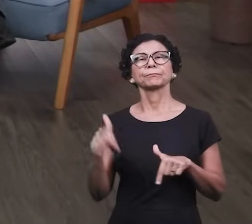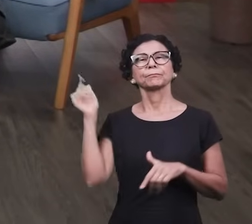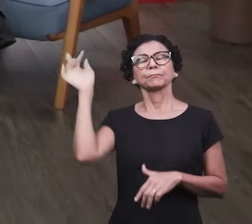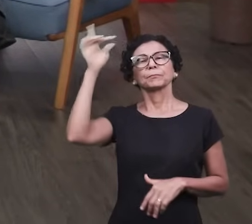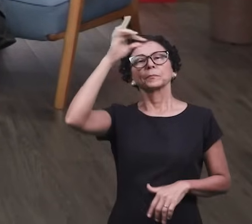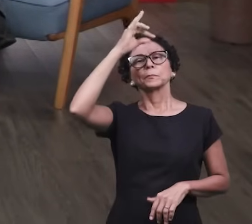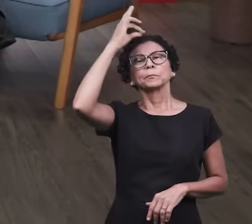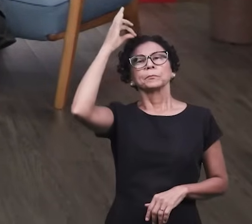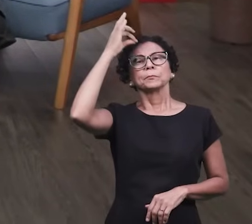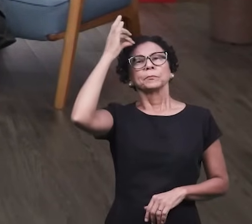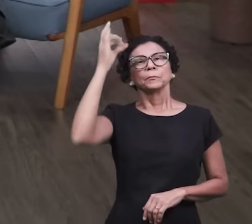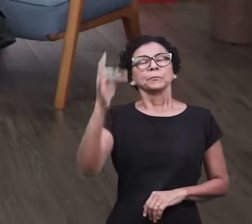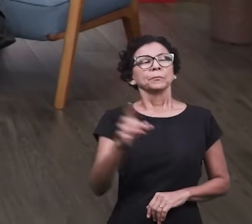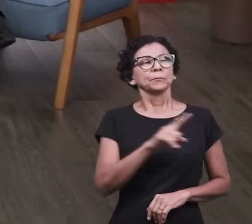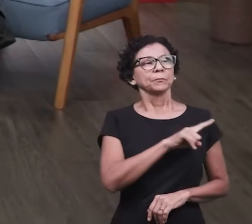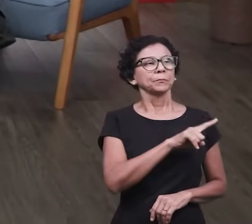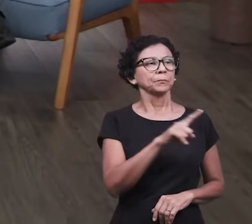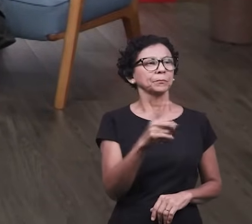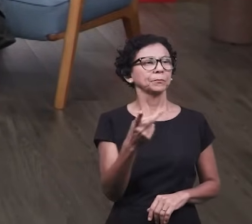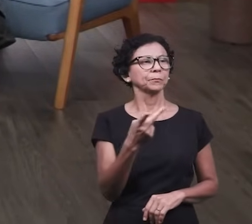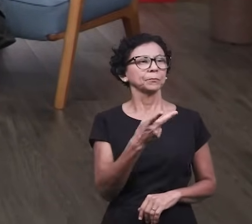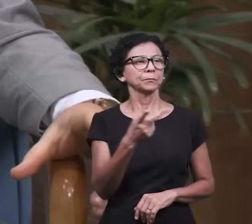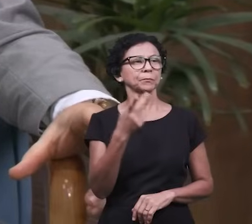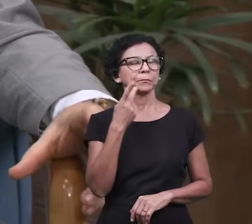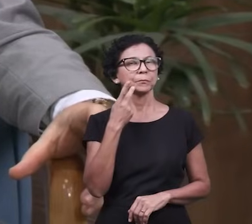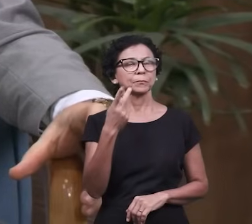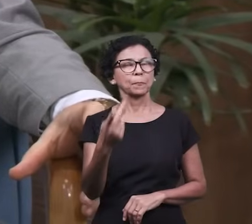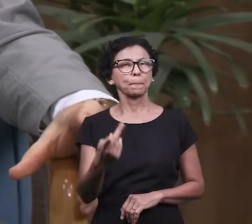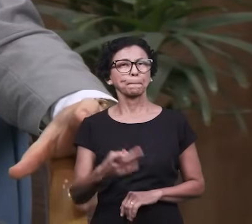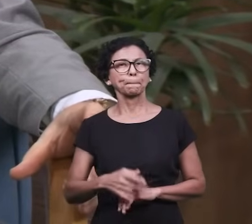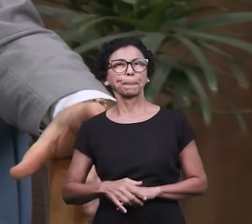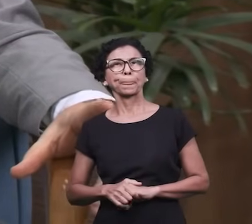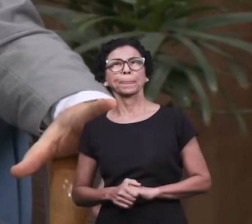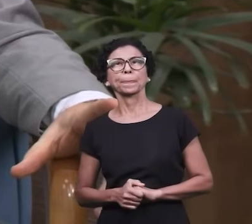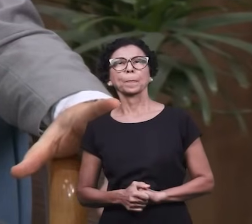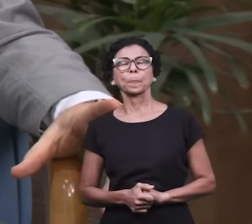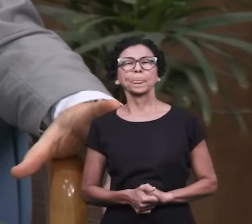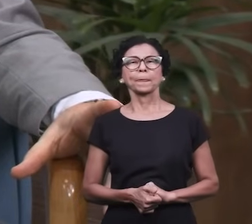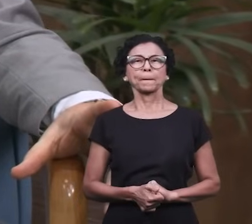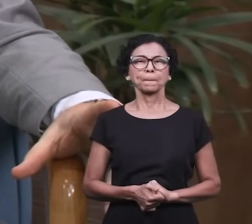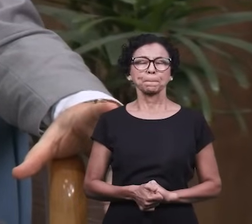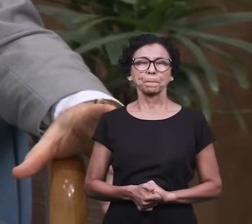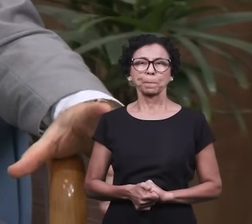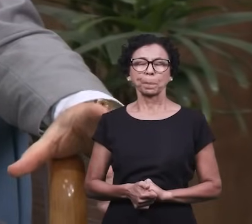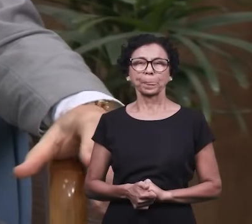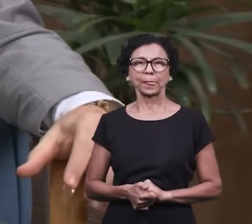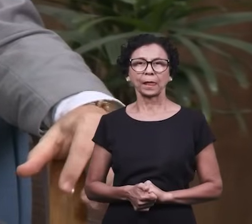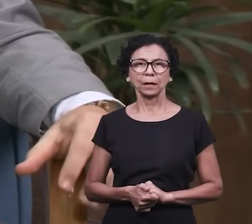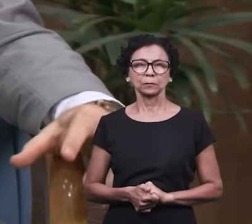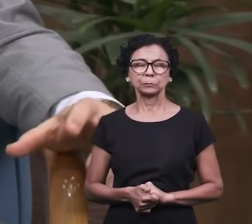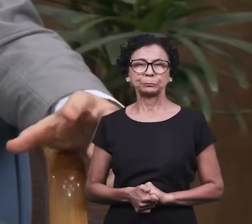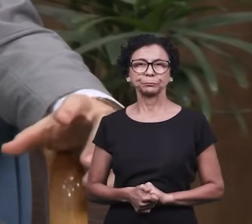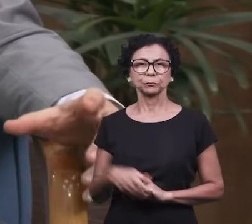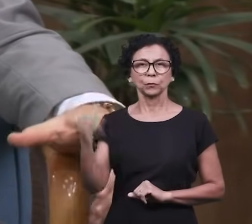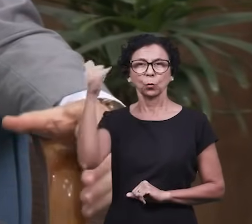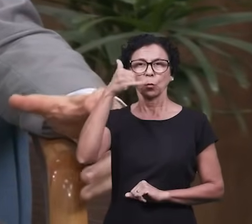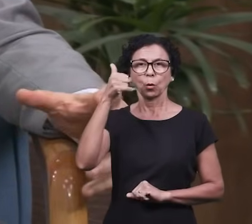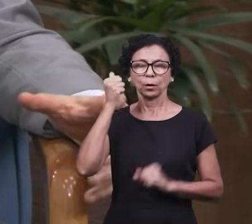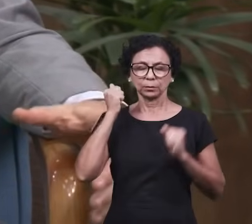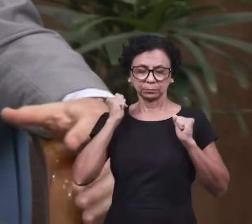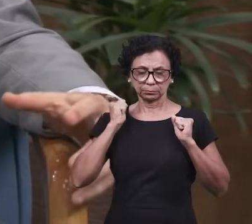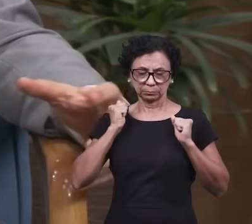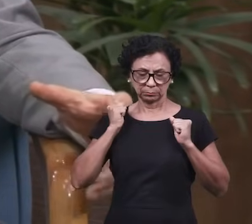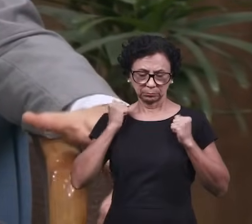vida da igreja. Glória a Jesus. Vocês falaram sobre a preservação do corpo, né? E,